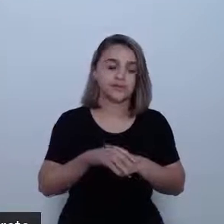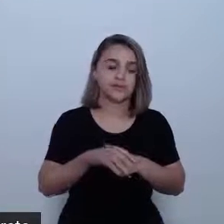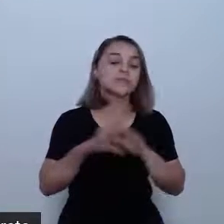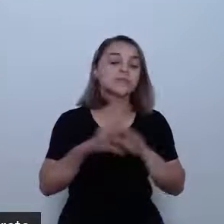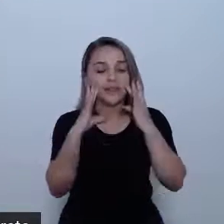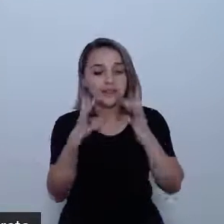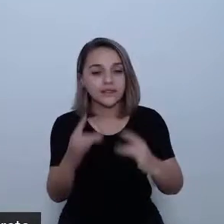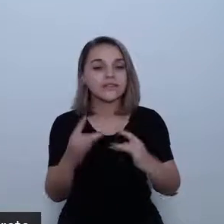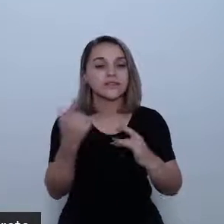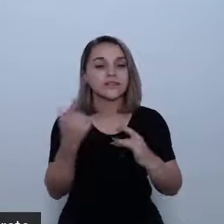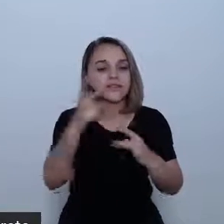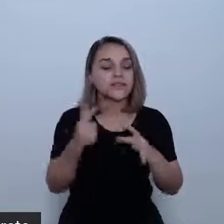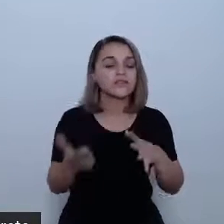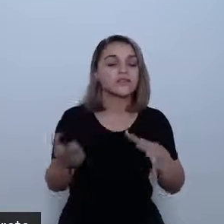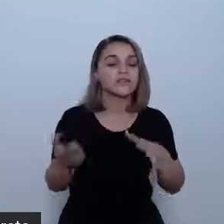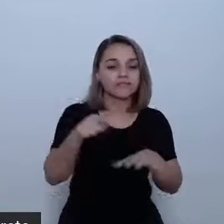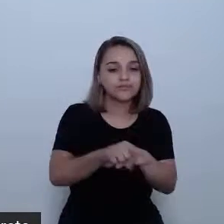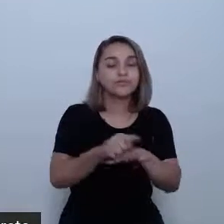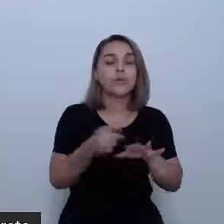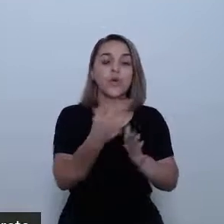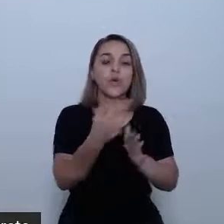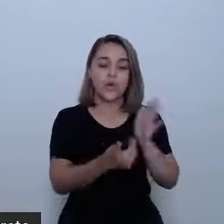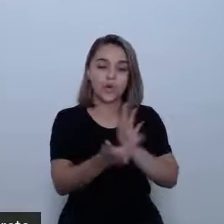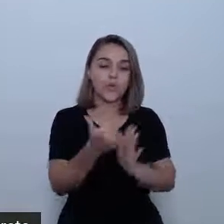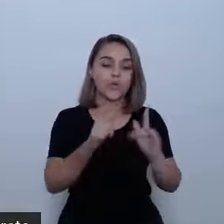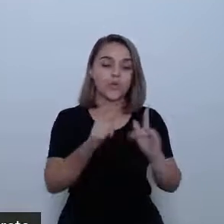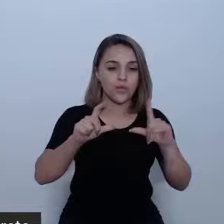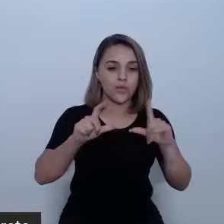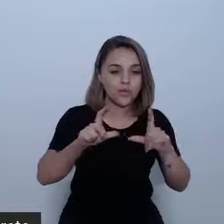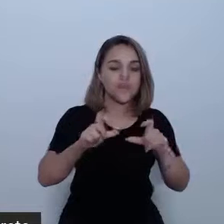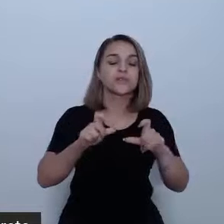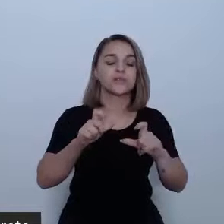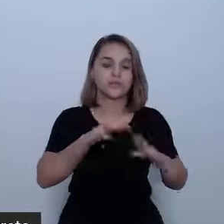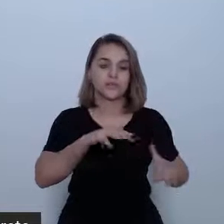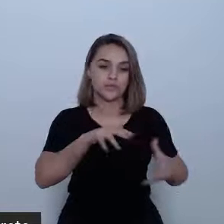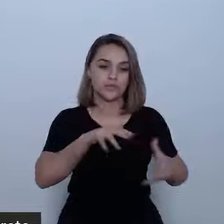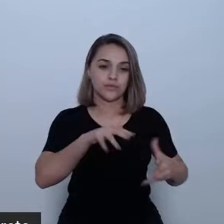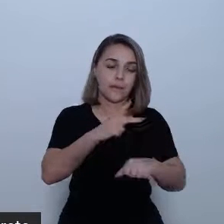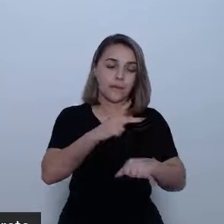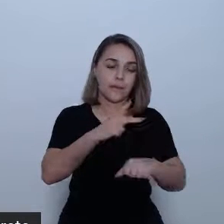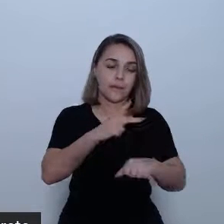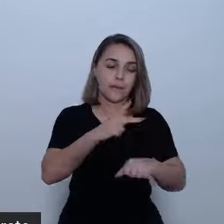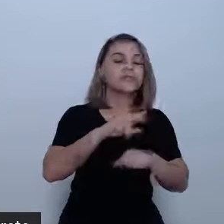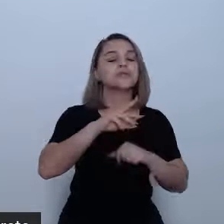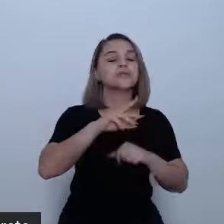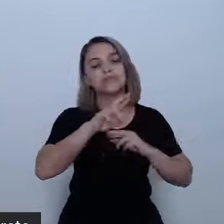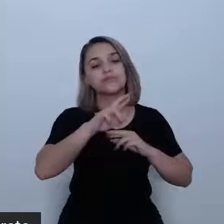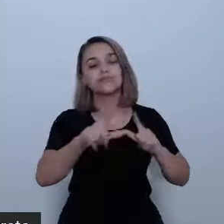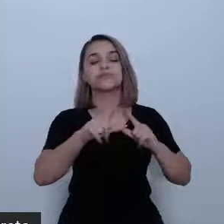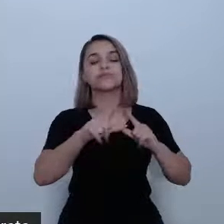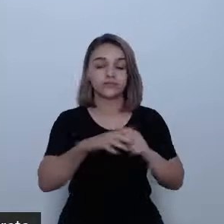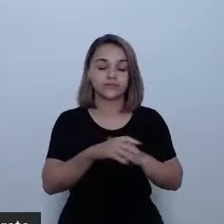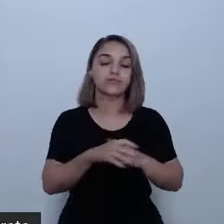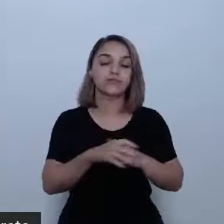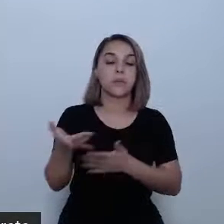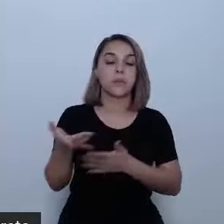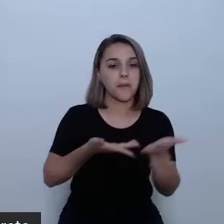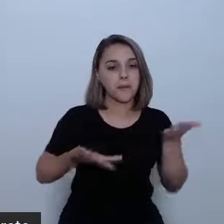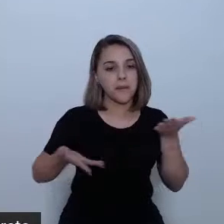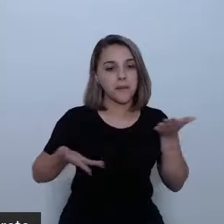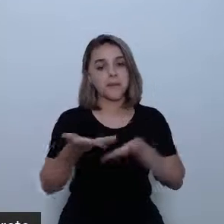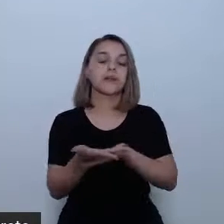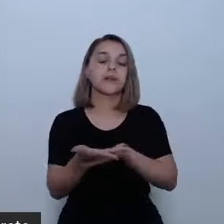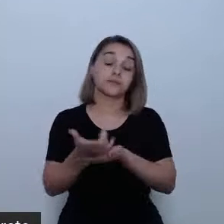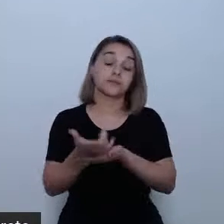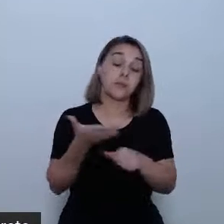fotoclubístico, inclusive internacional, participando de salões e trocando tudo mais. Eu acho que ali, eu acho que mais importante